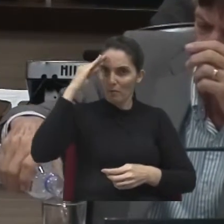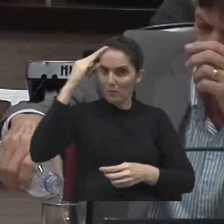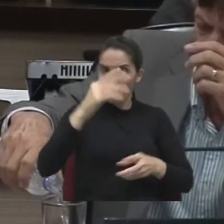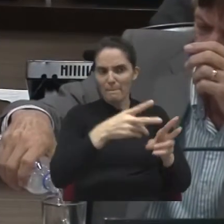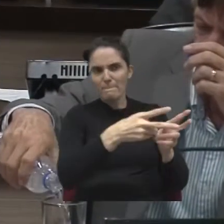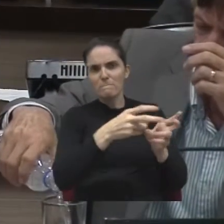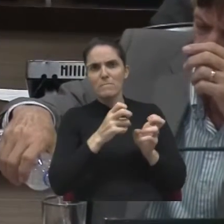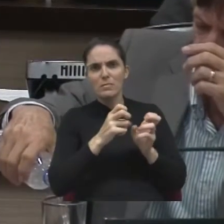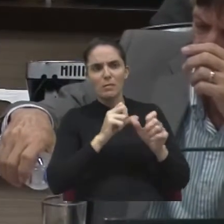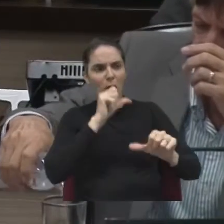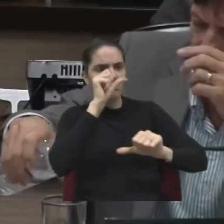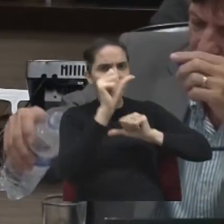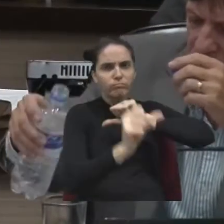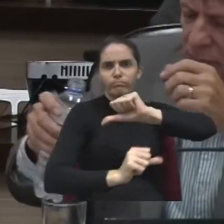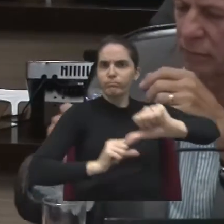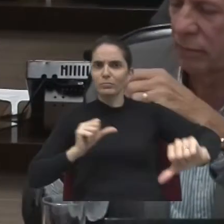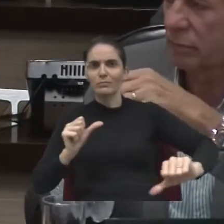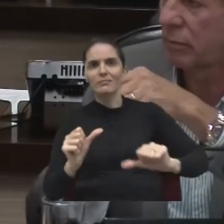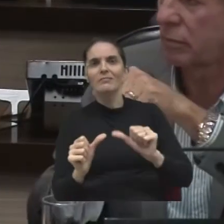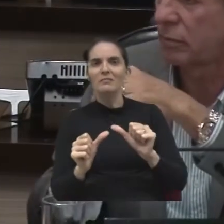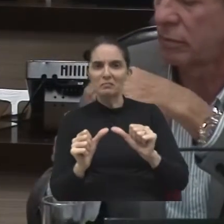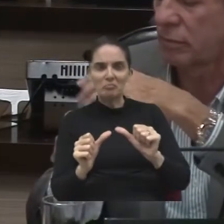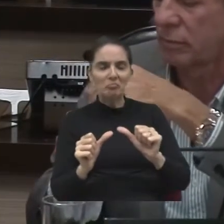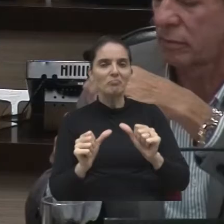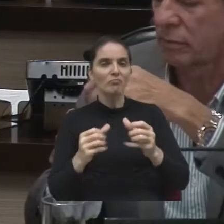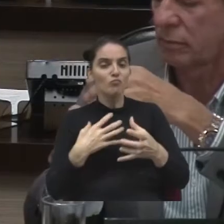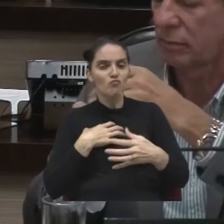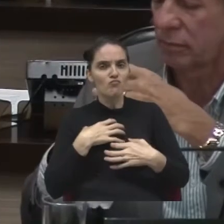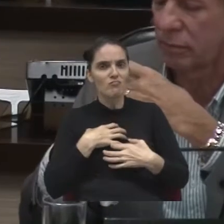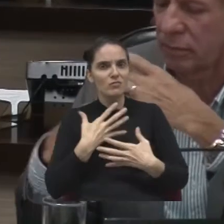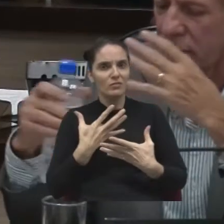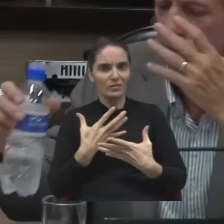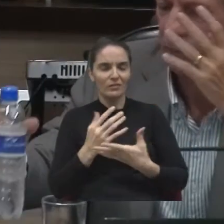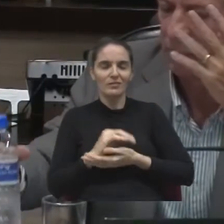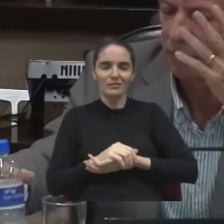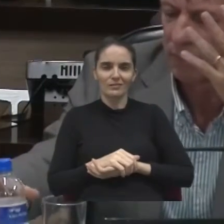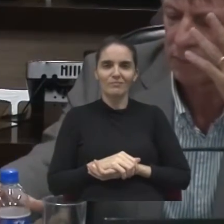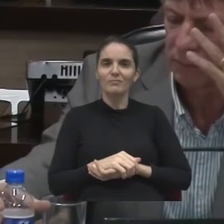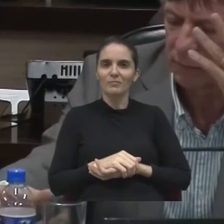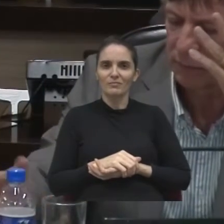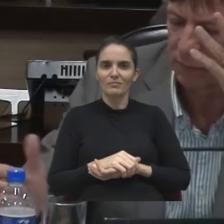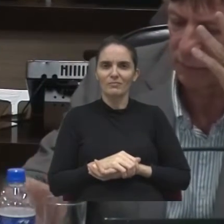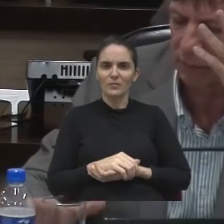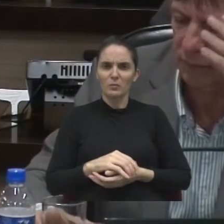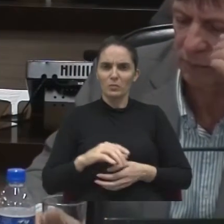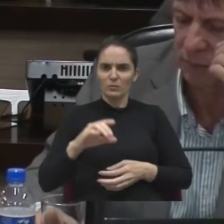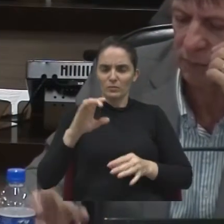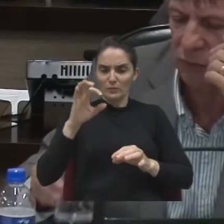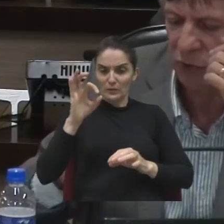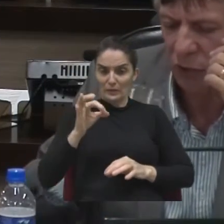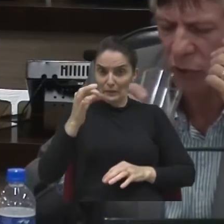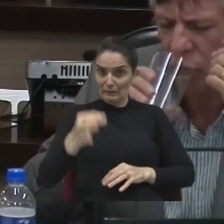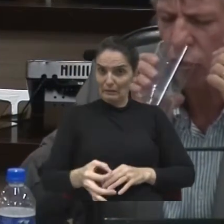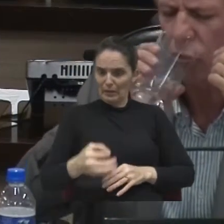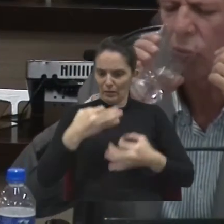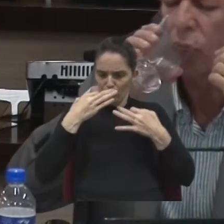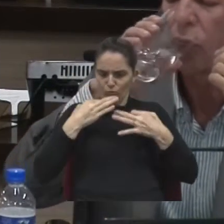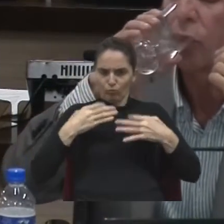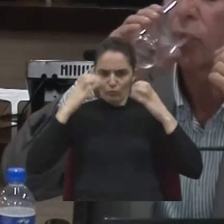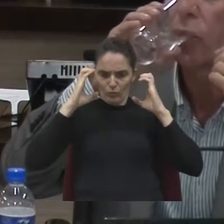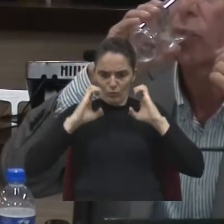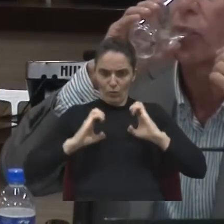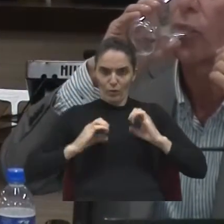mudança dentro da casa. Então, é uma disciplina, e fora a disciplina que